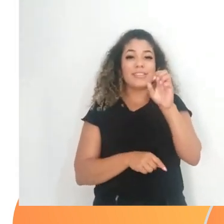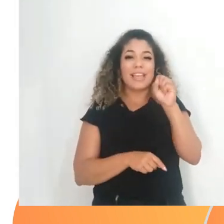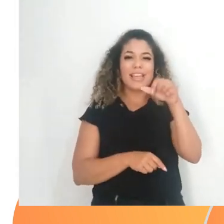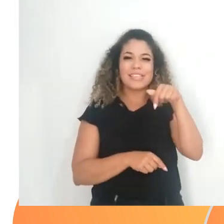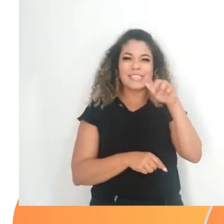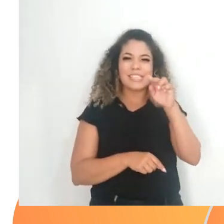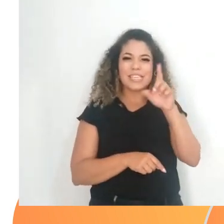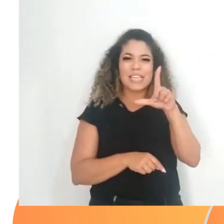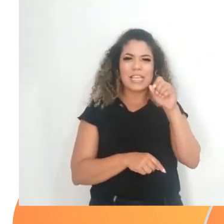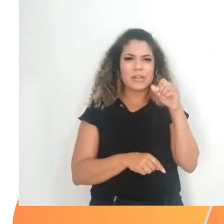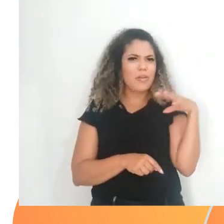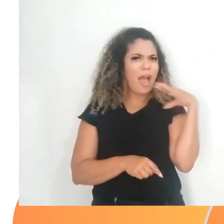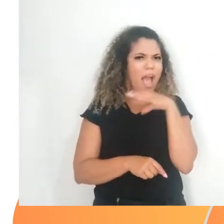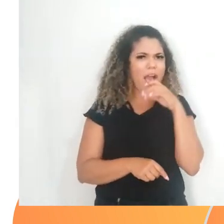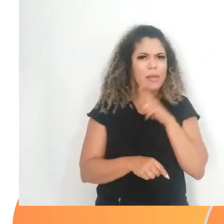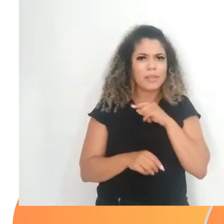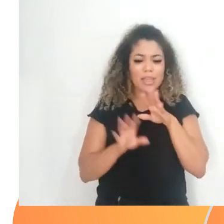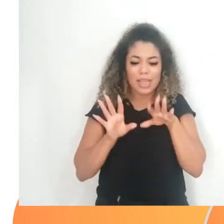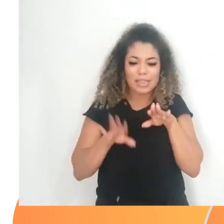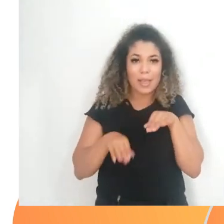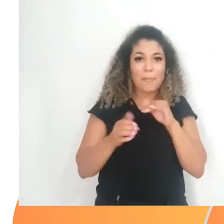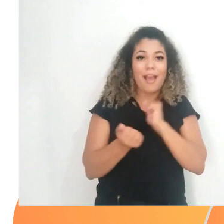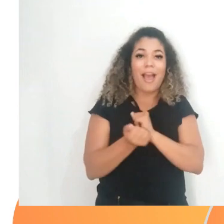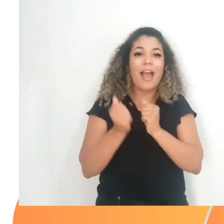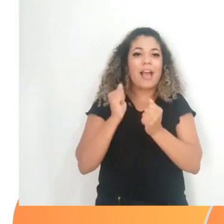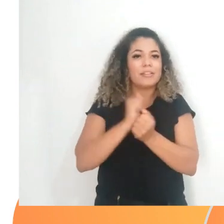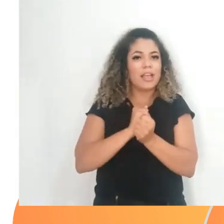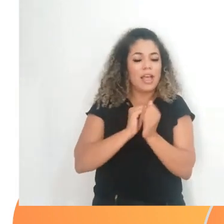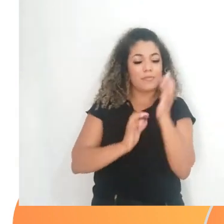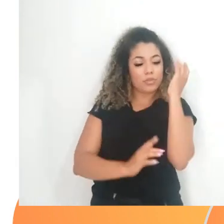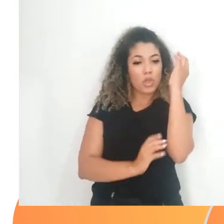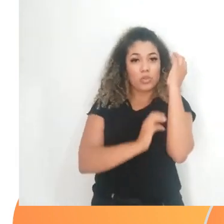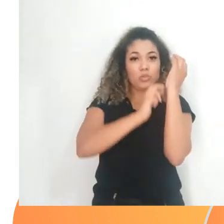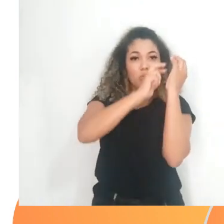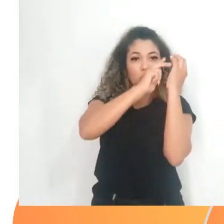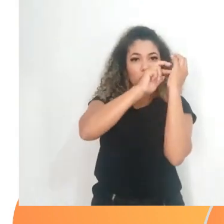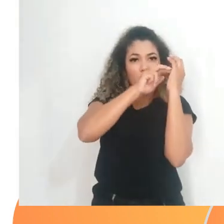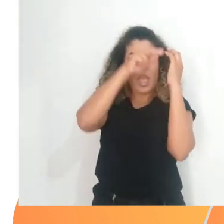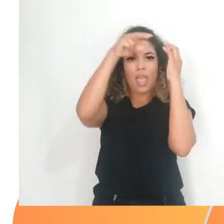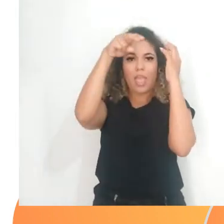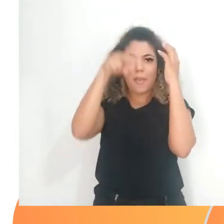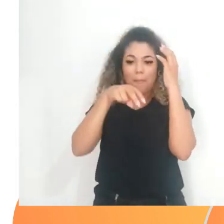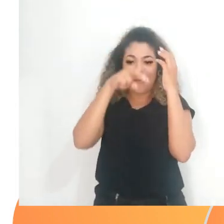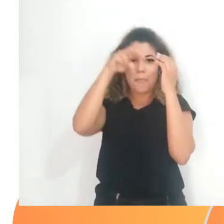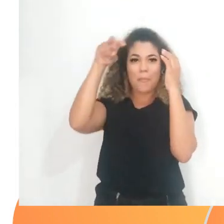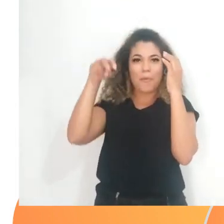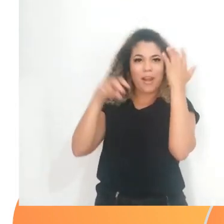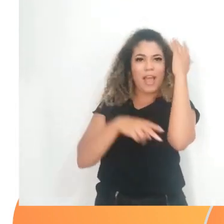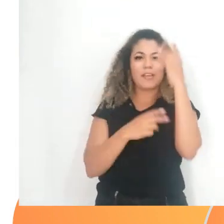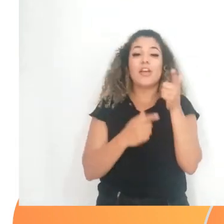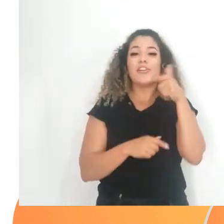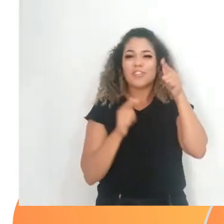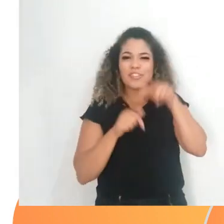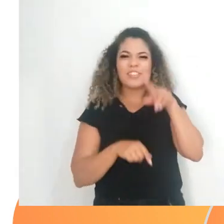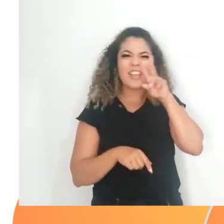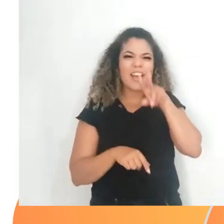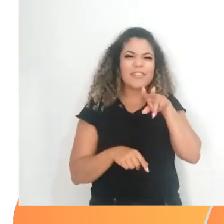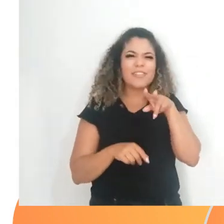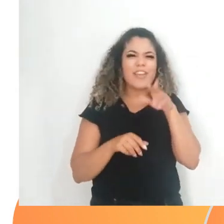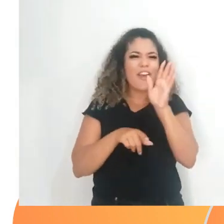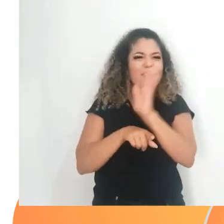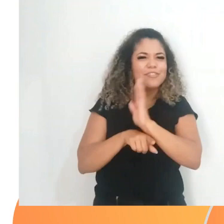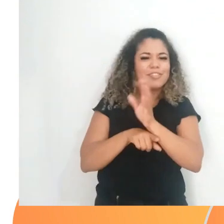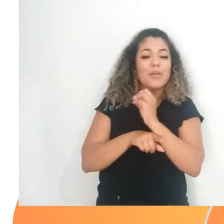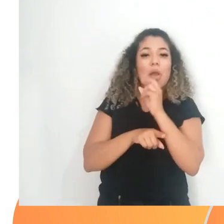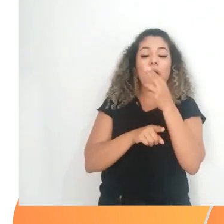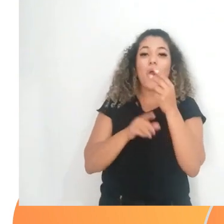Os esquilos são ágeis e têm patas adaptadas para subir e saltar entre árvores. Você com certeza já viu num filme ou